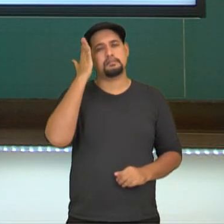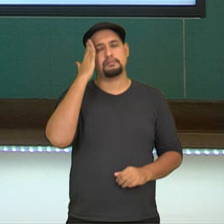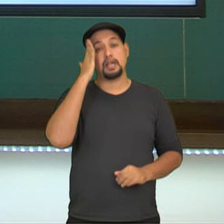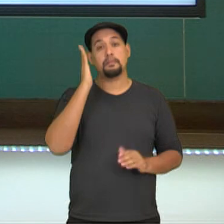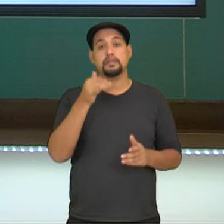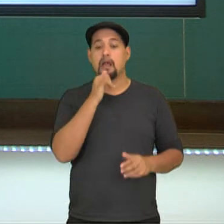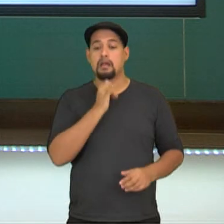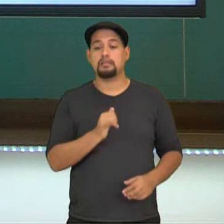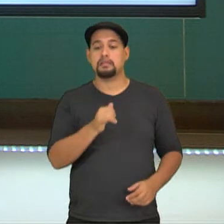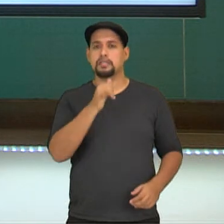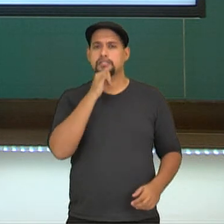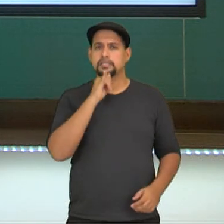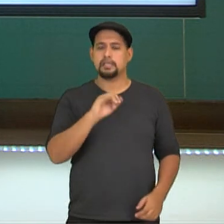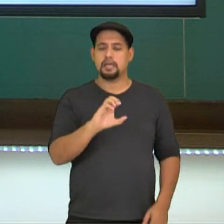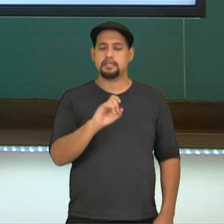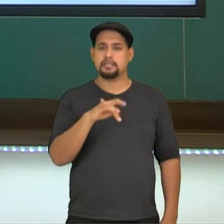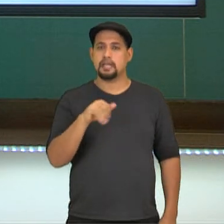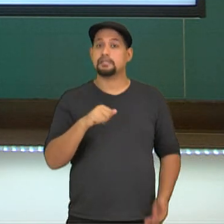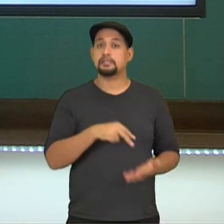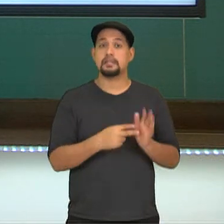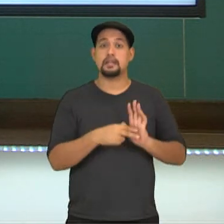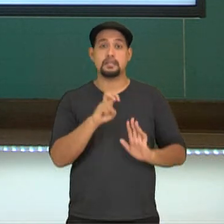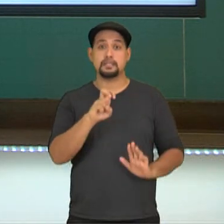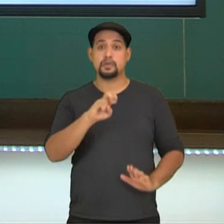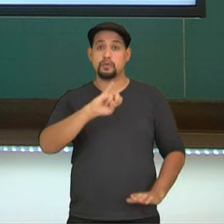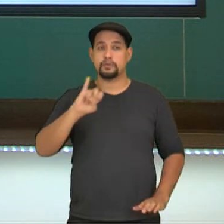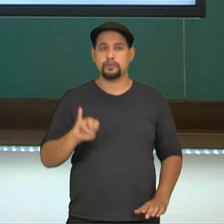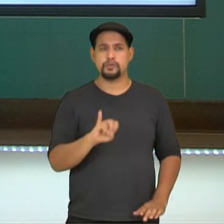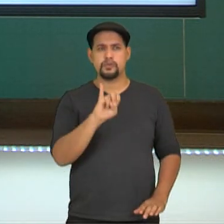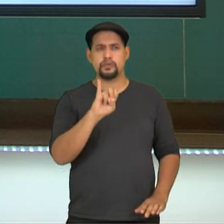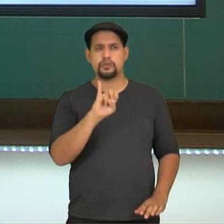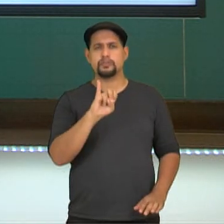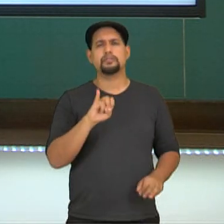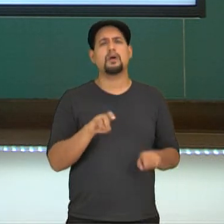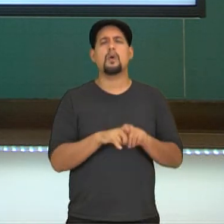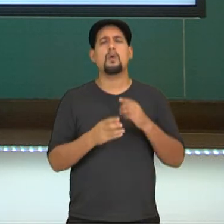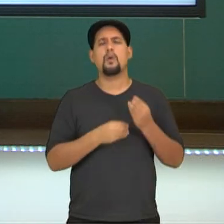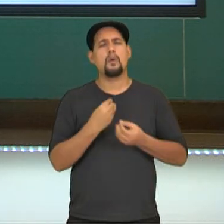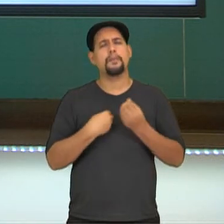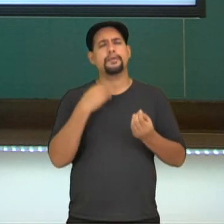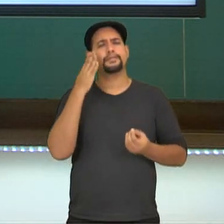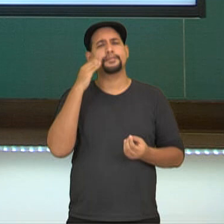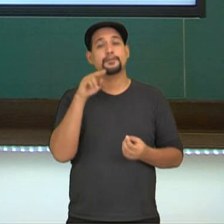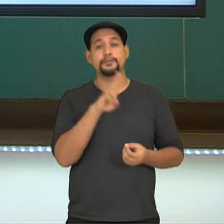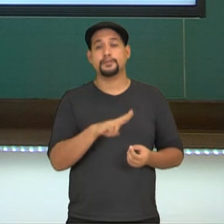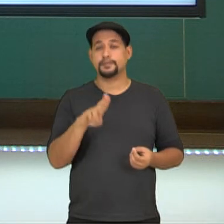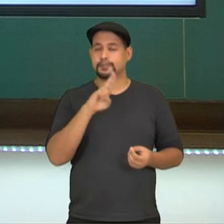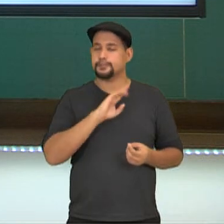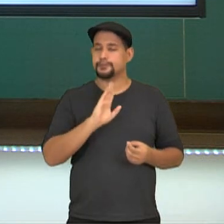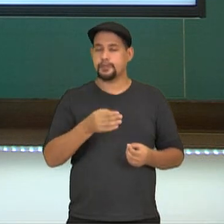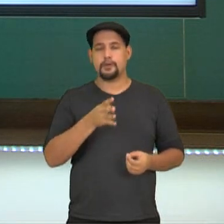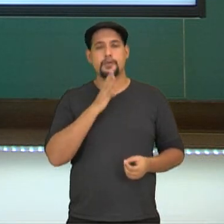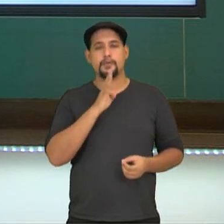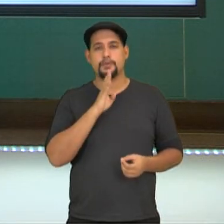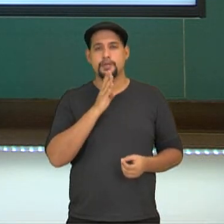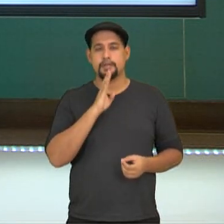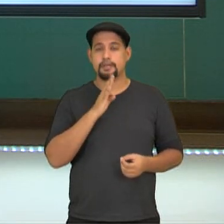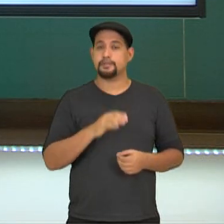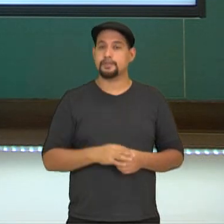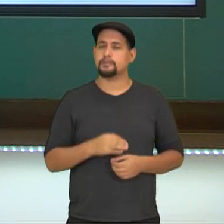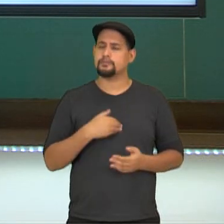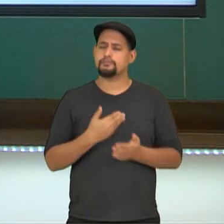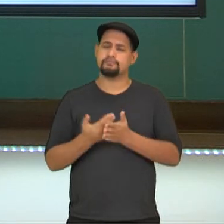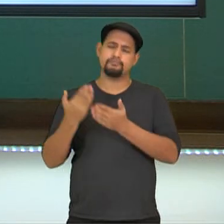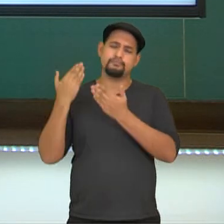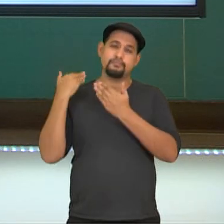que a energia cinética ela é 5 joules. Como é que eu acho a velocidade? Usando a expressão da energia cinética que eu já conheço, que eu estudei